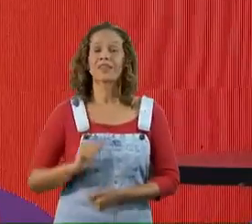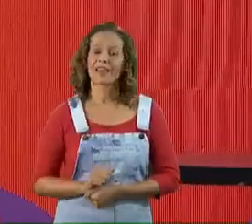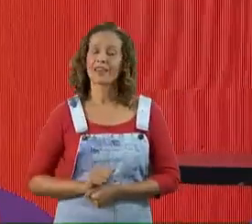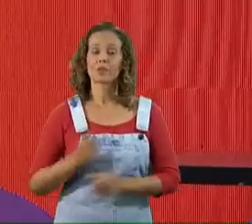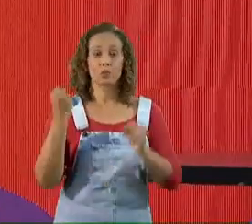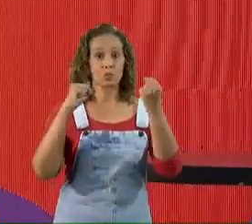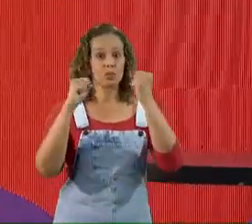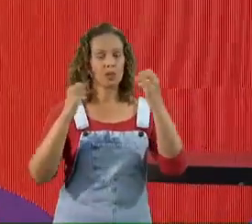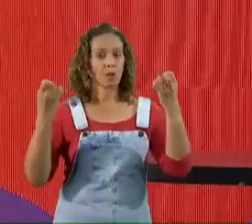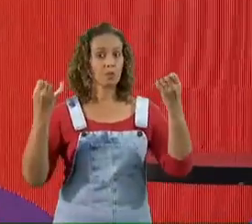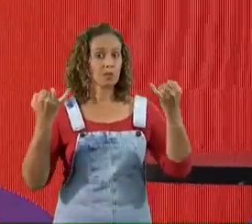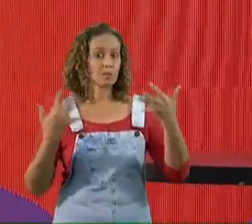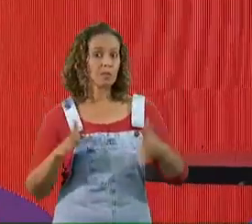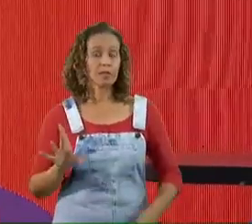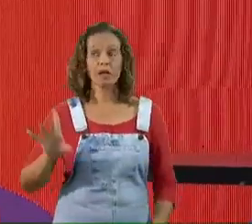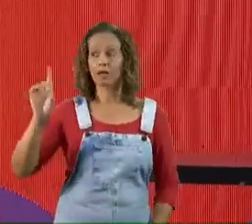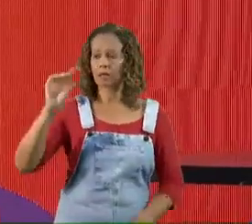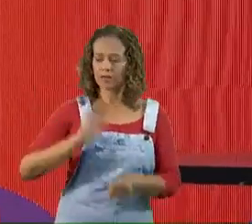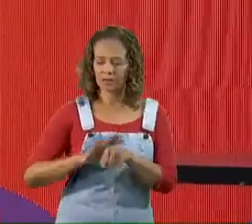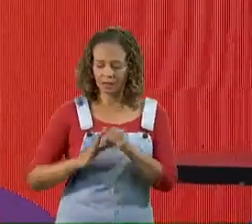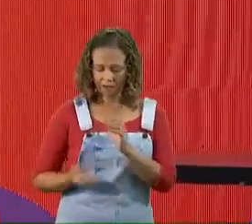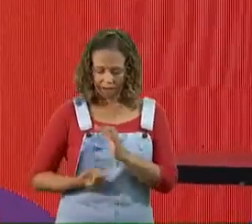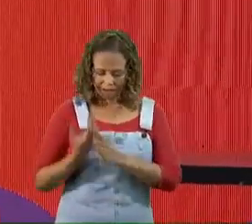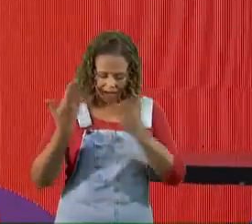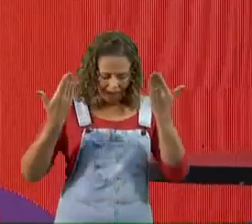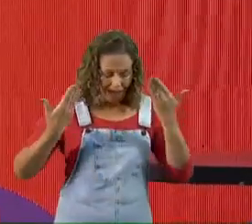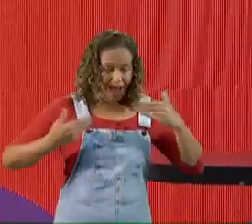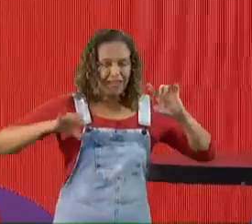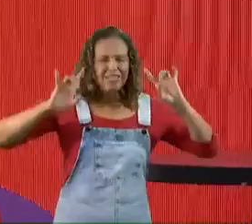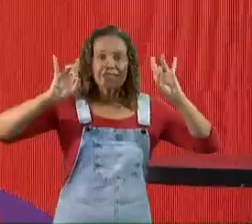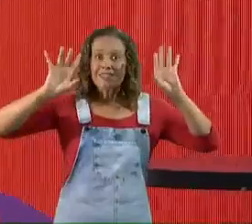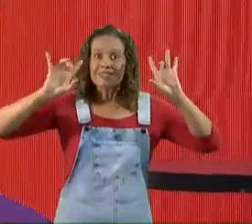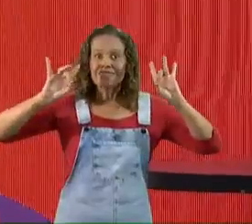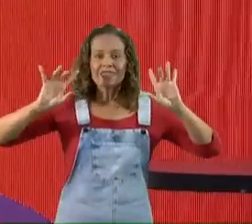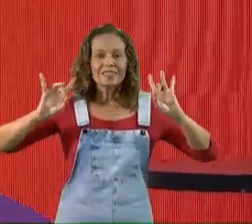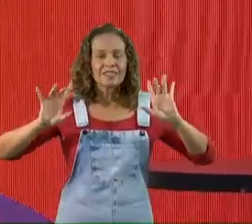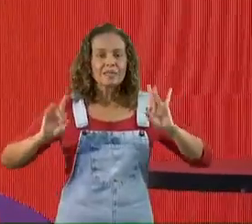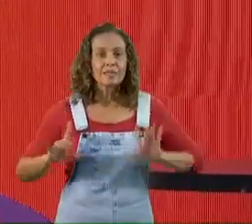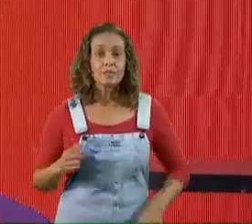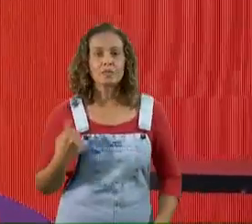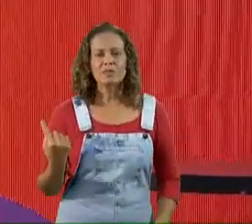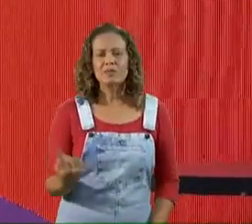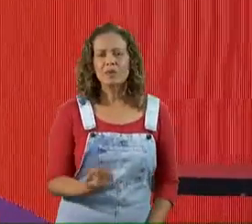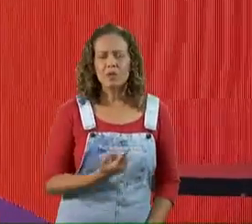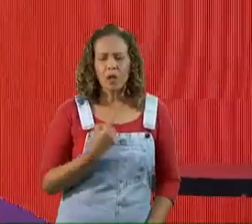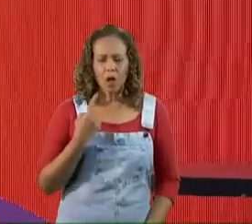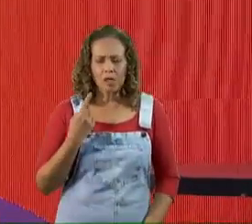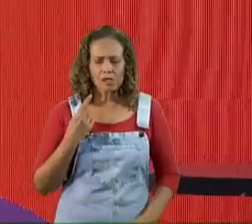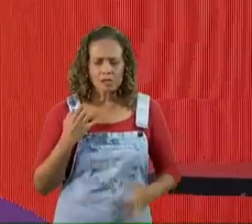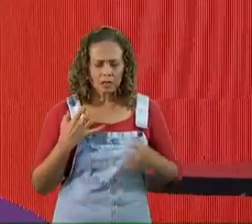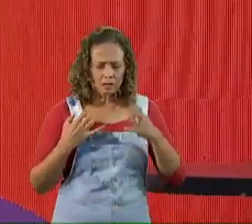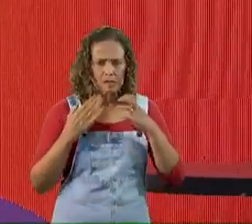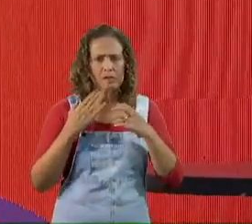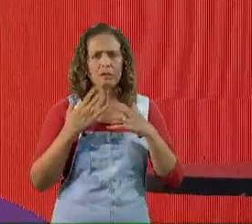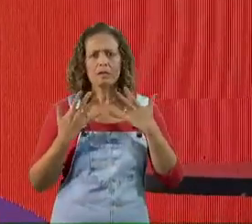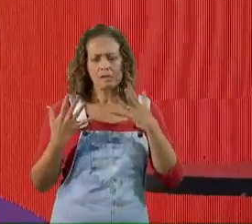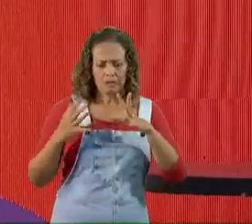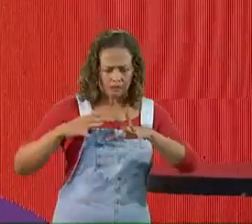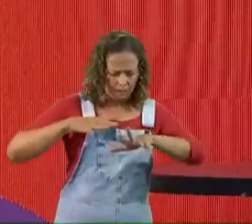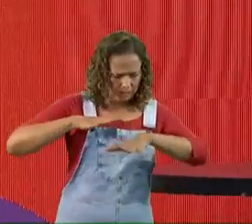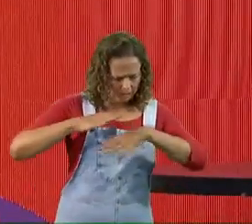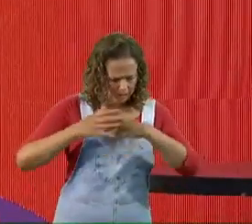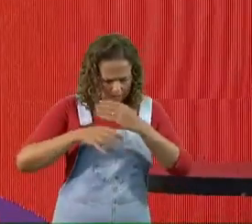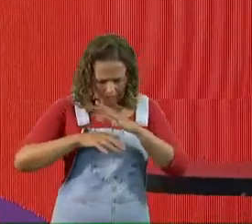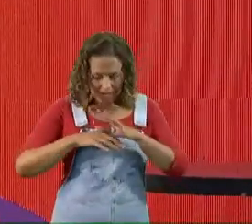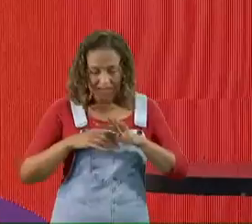maravilhoso fomos criados. Os olhos do Senhor nos viram ainda sem forma. Ele sabia de cada um